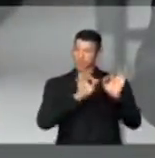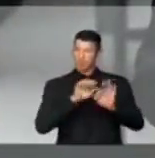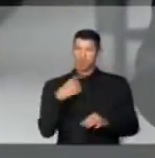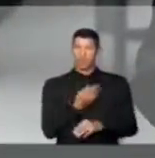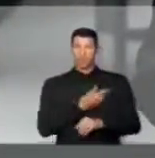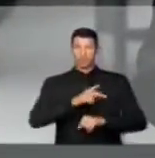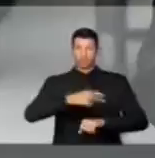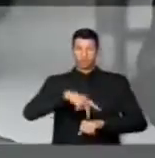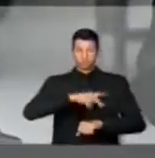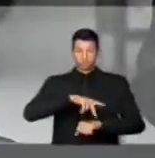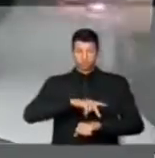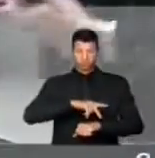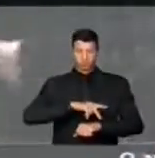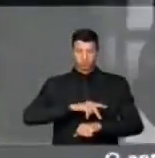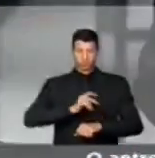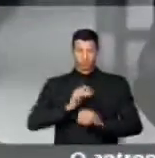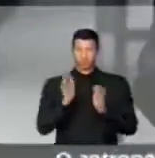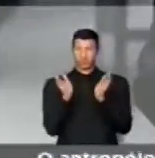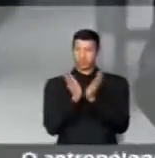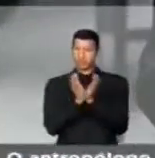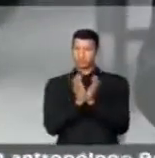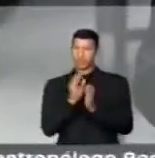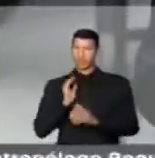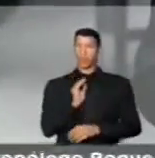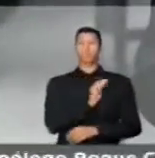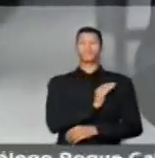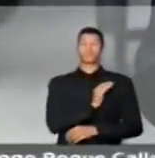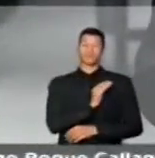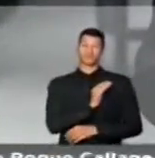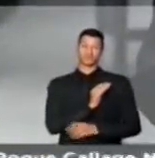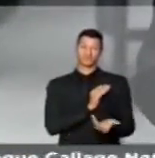nosso país, os cargos em comissão.